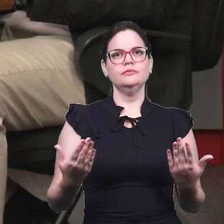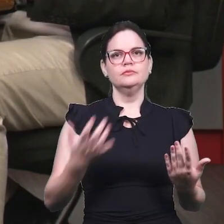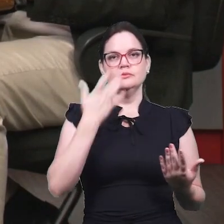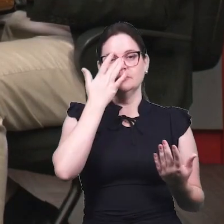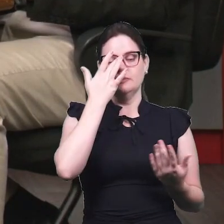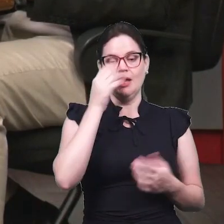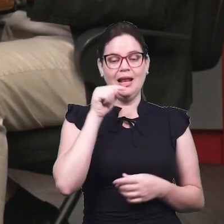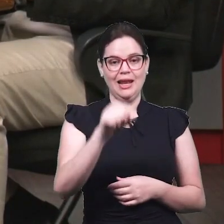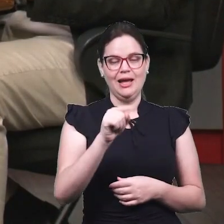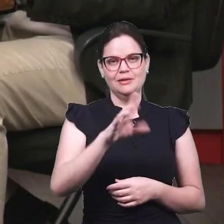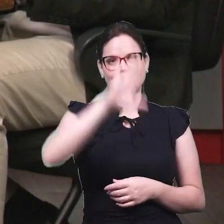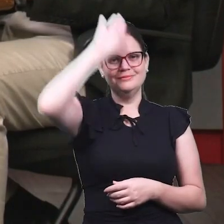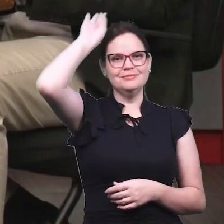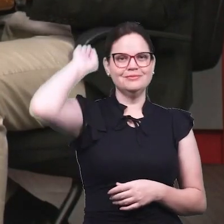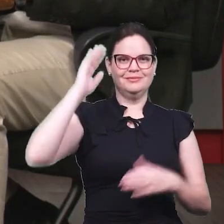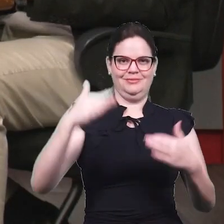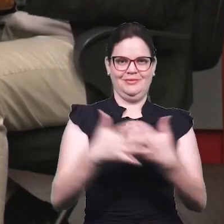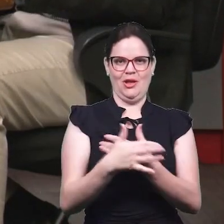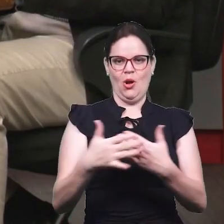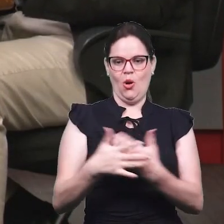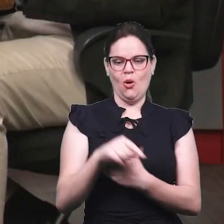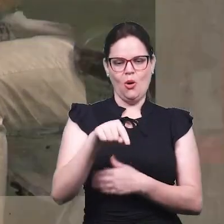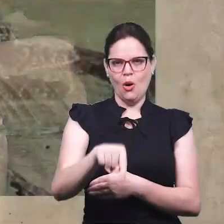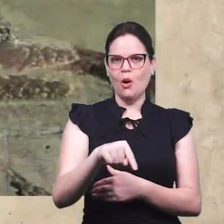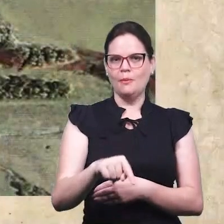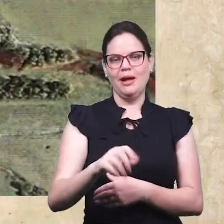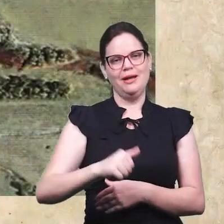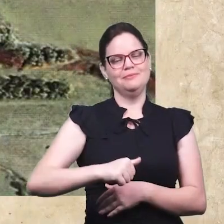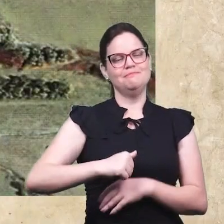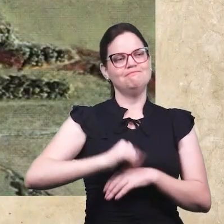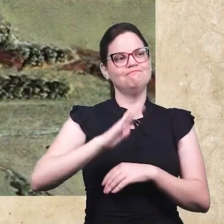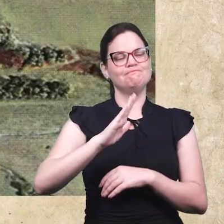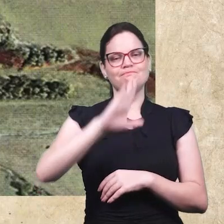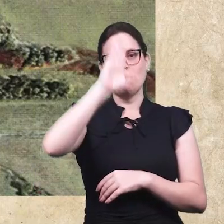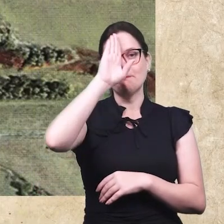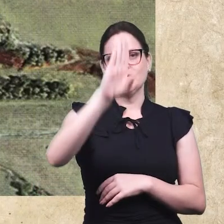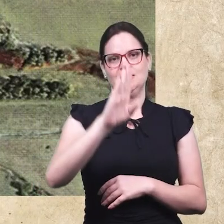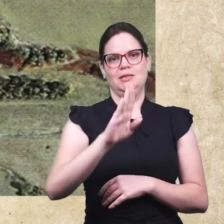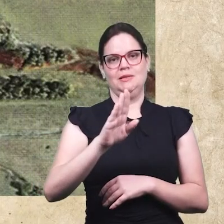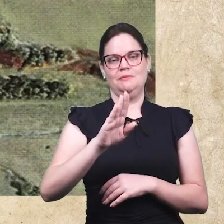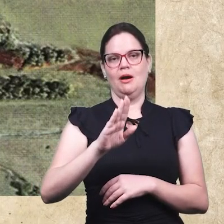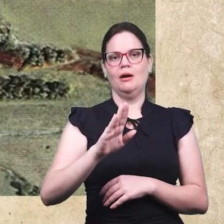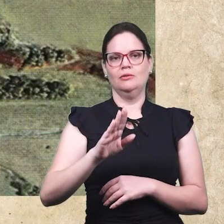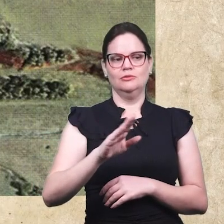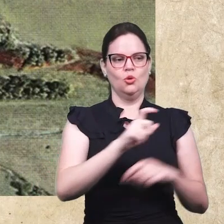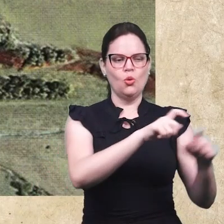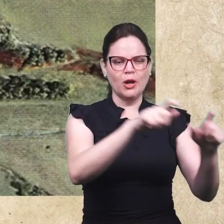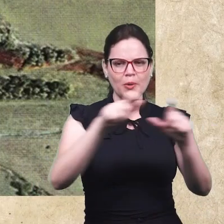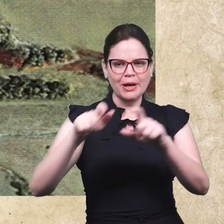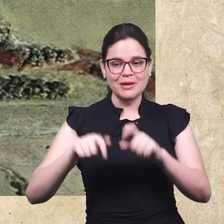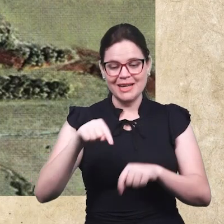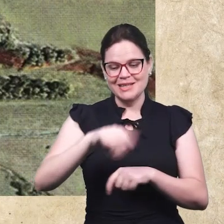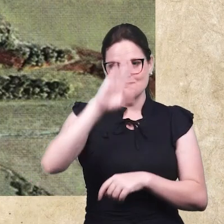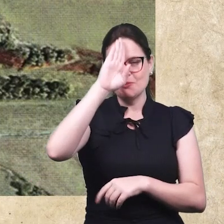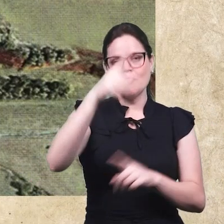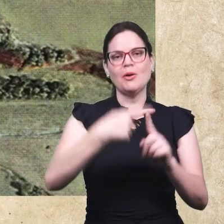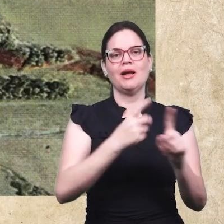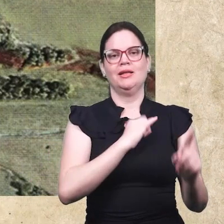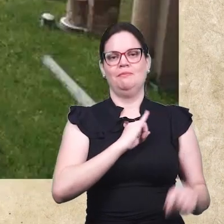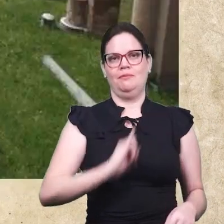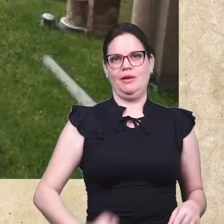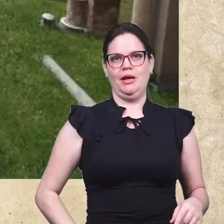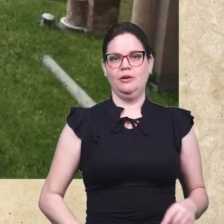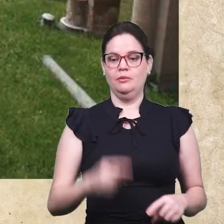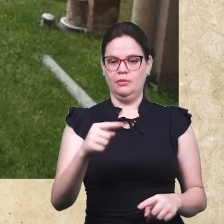mundo se tornou Roma, lembrar aqui, né, uma cidade que está sobre, não é, cercada